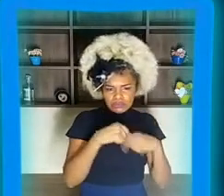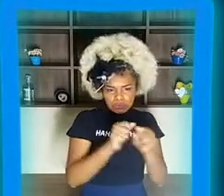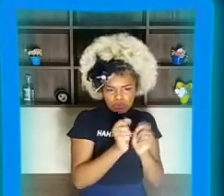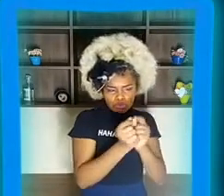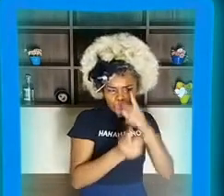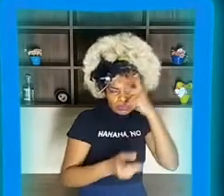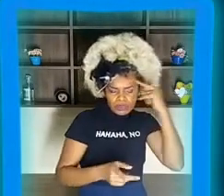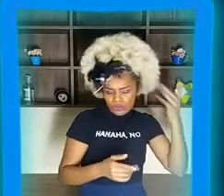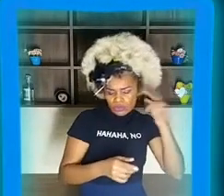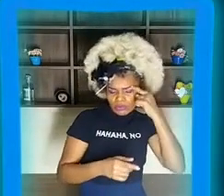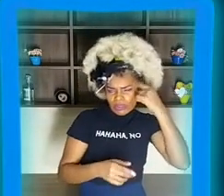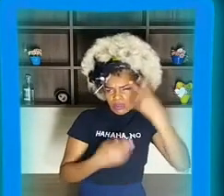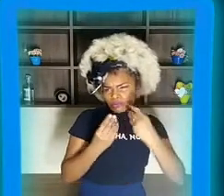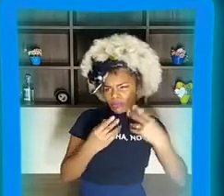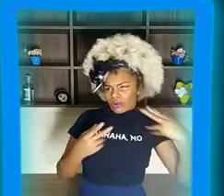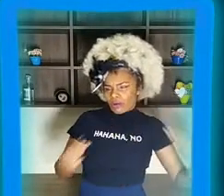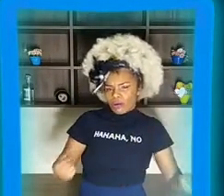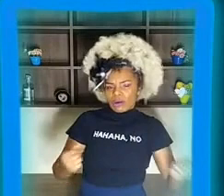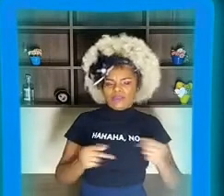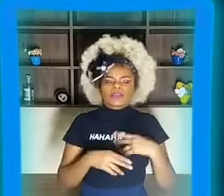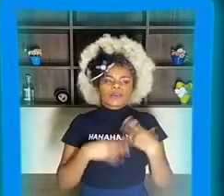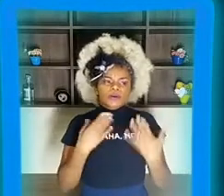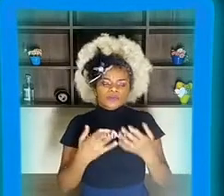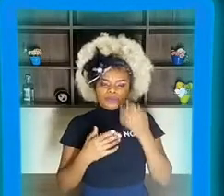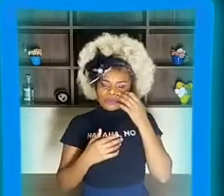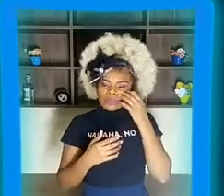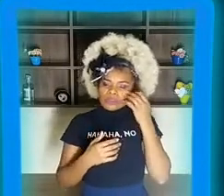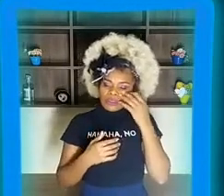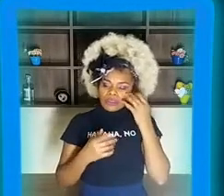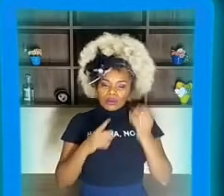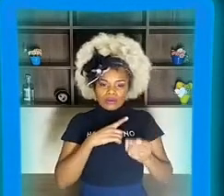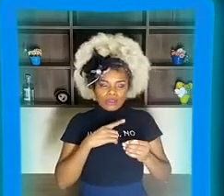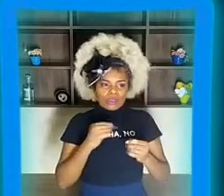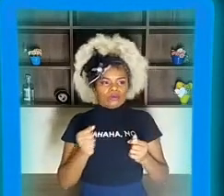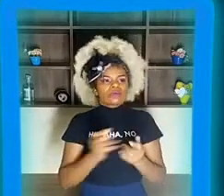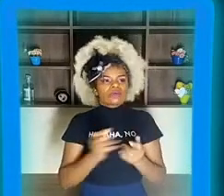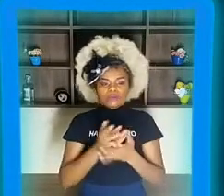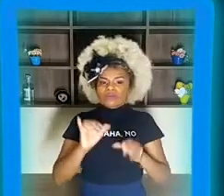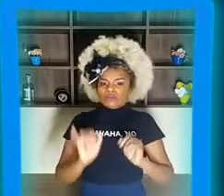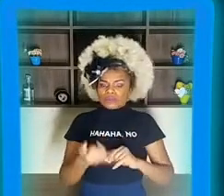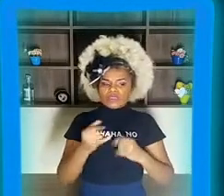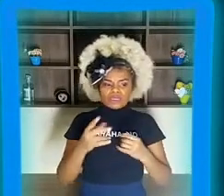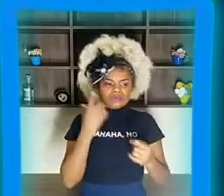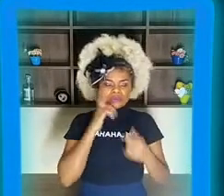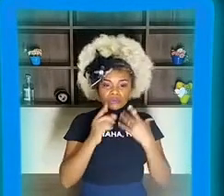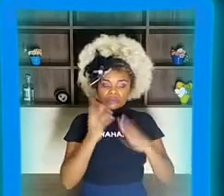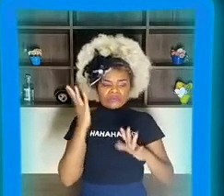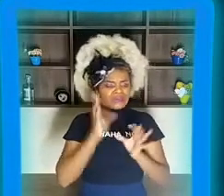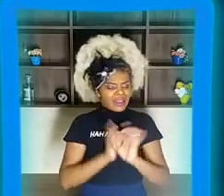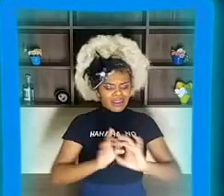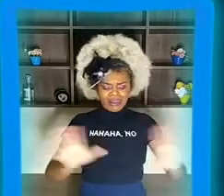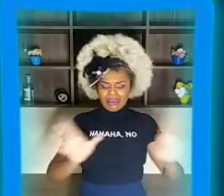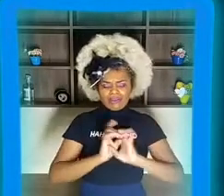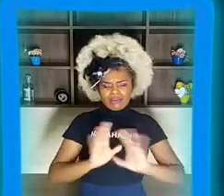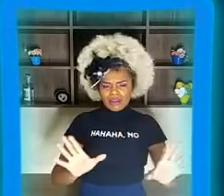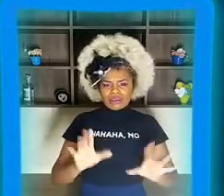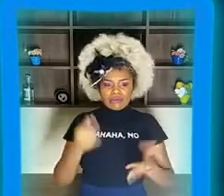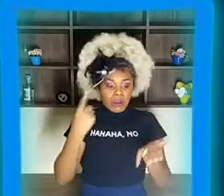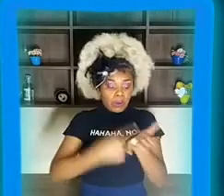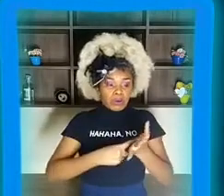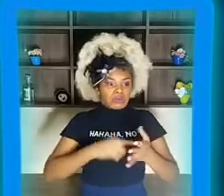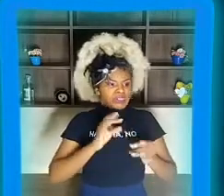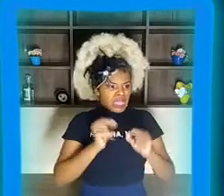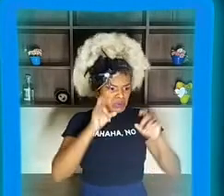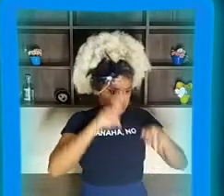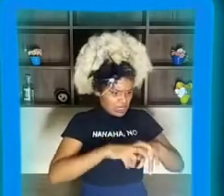que você está pensando muito, né? Então, eu tenho tido a oportunidade de seguir isso de uma maneira muito livre, né? Sem compromisso, não